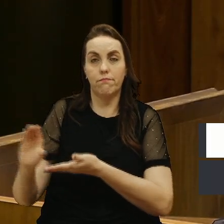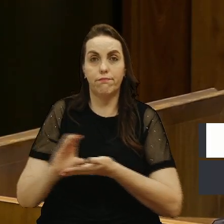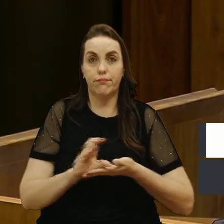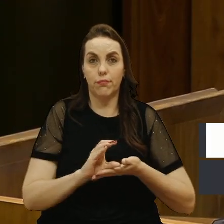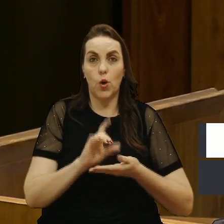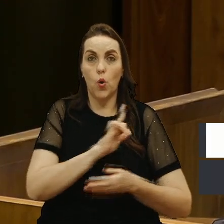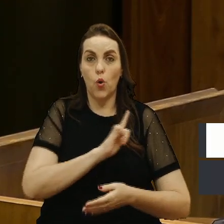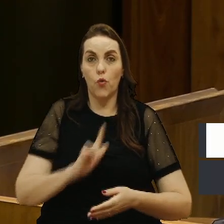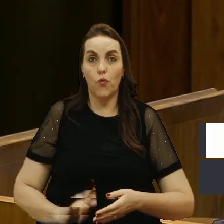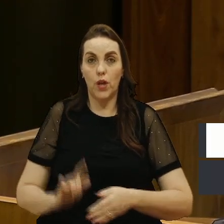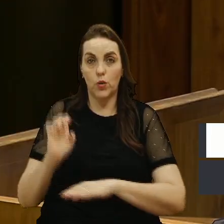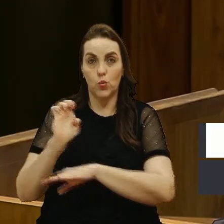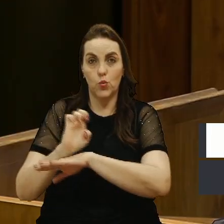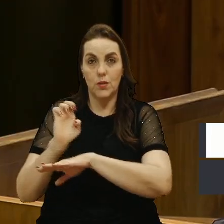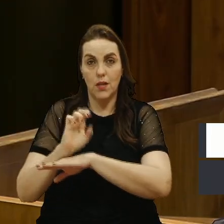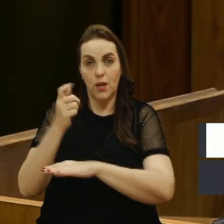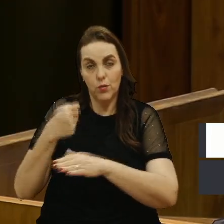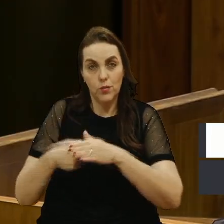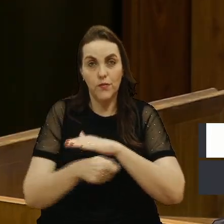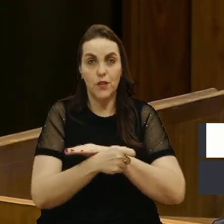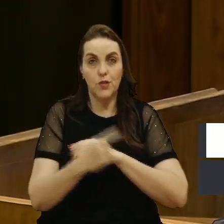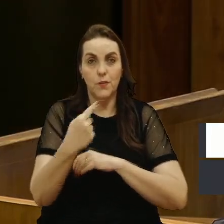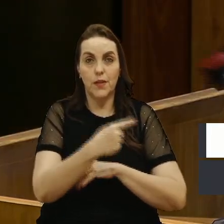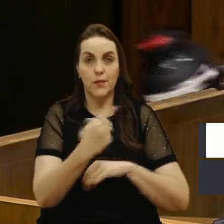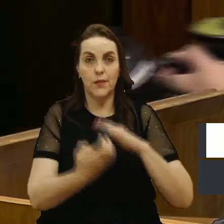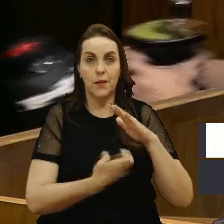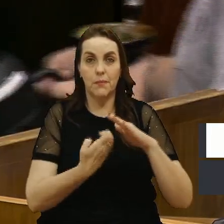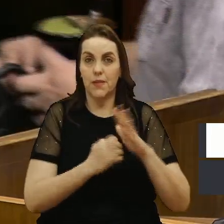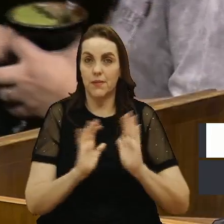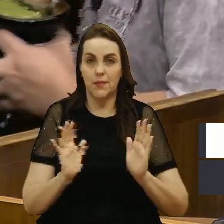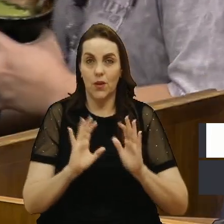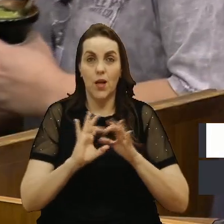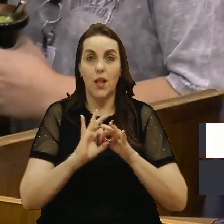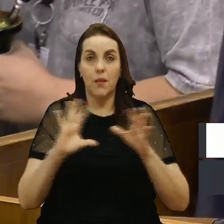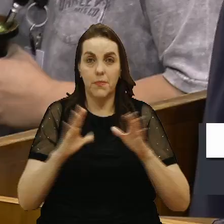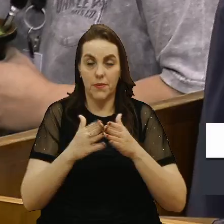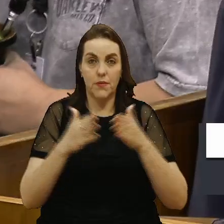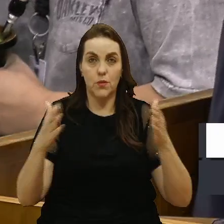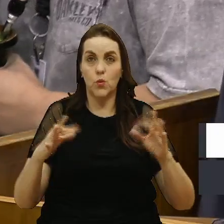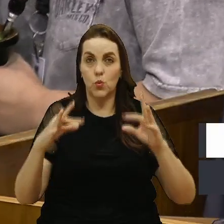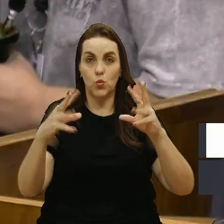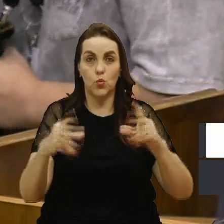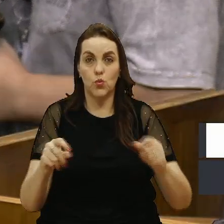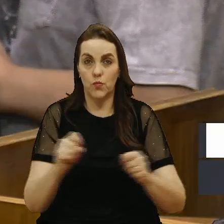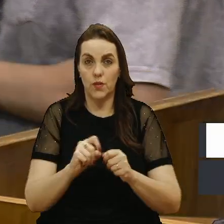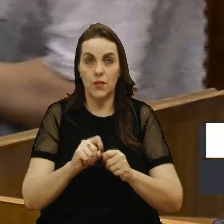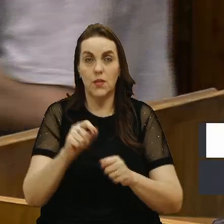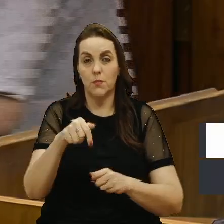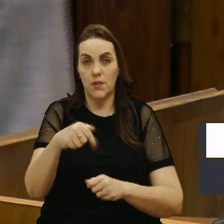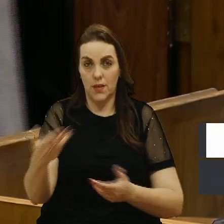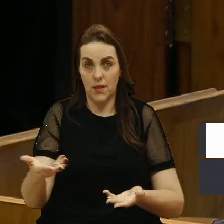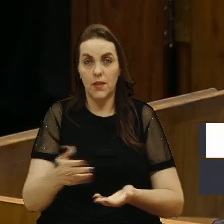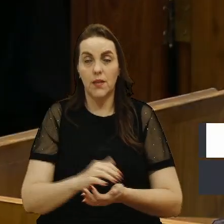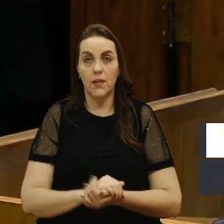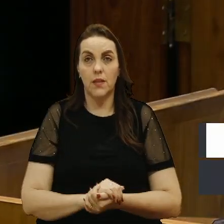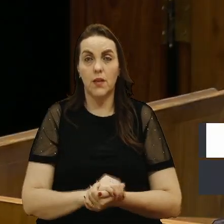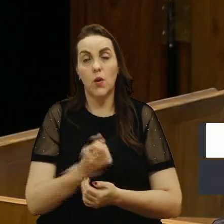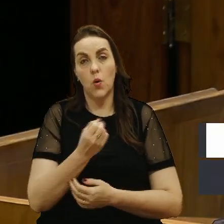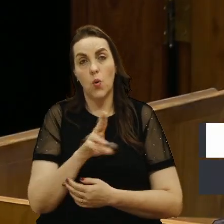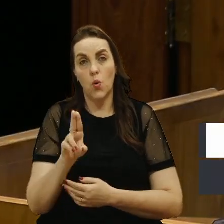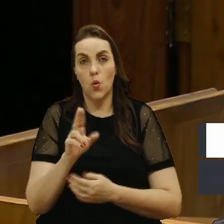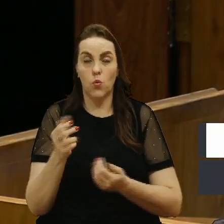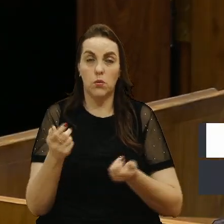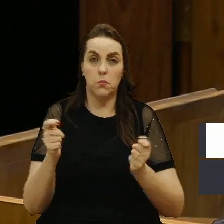estado na concessionária. Então, toda a concessão, tudo que existe, tudo que fazemos aqui na concessionária, ou na concessão,